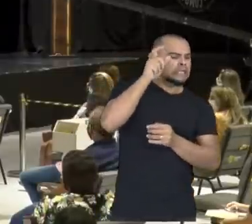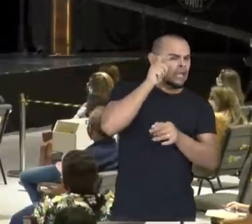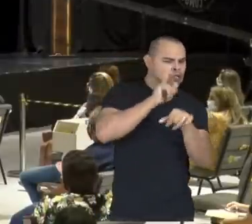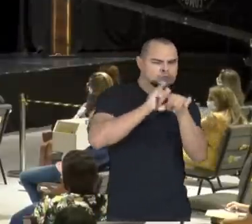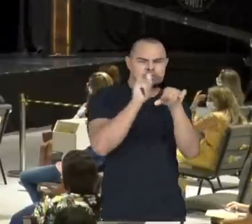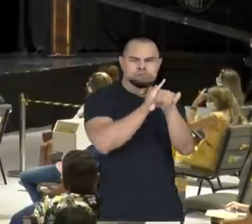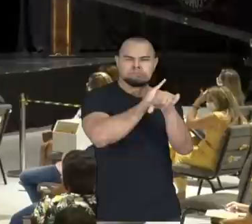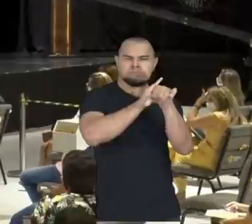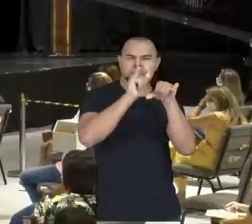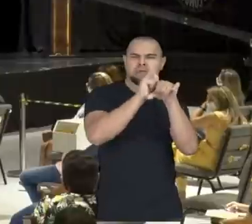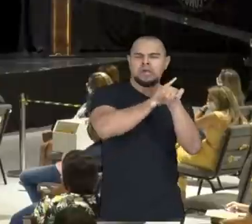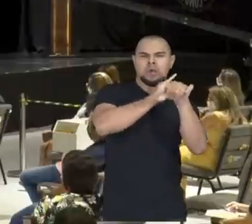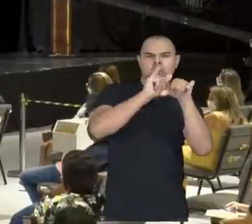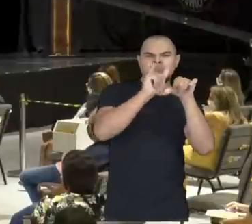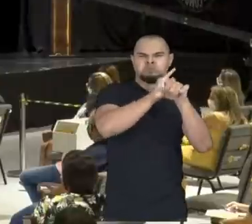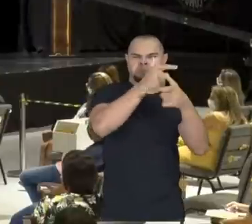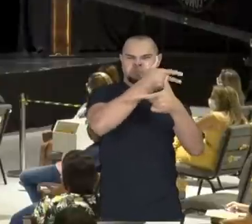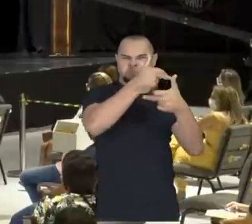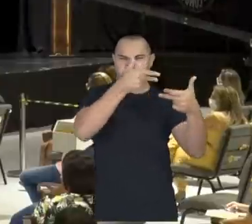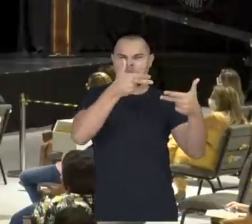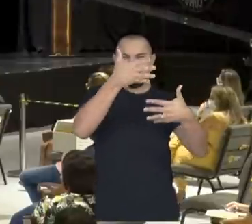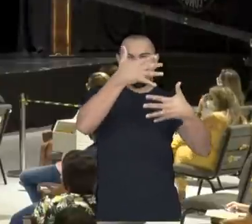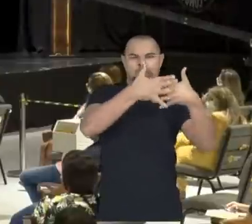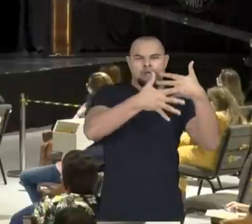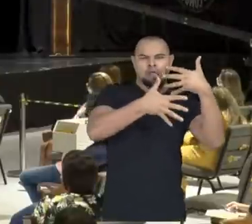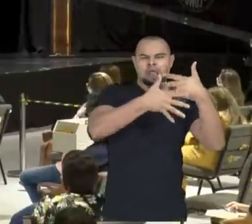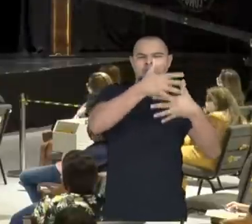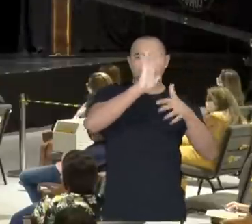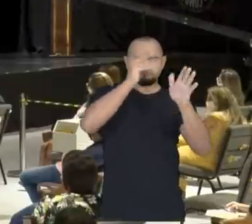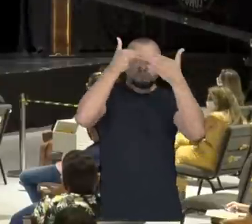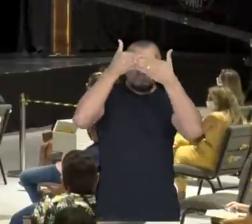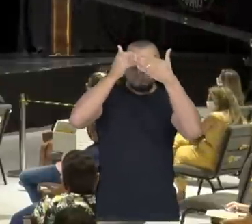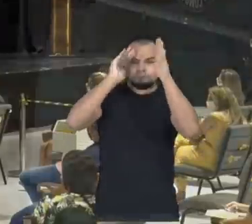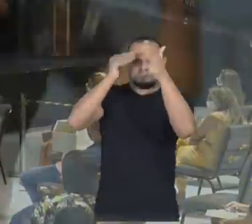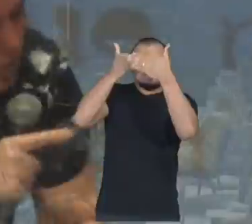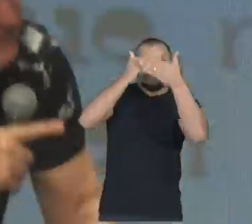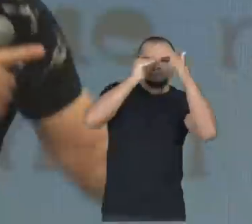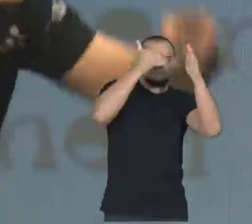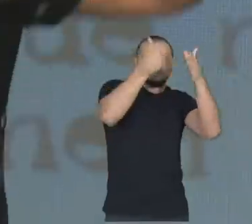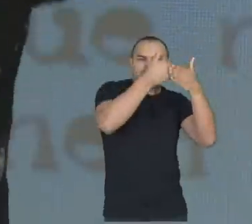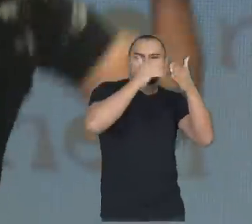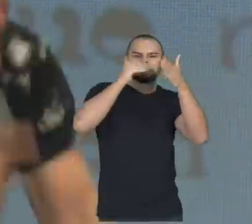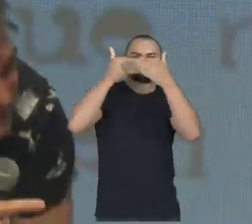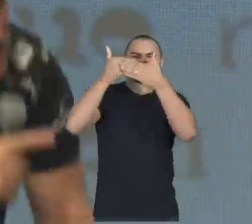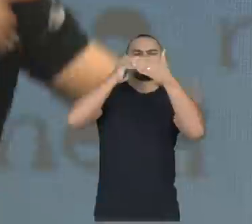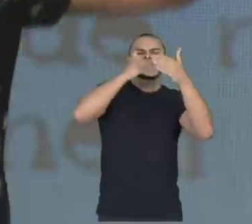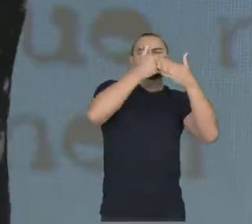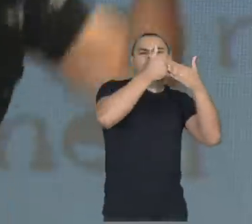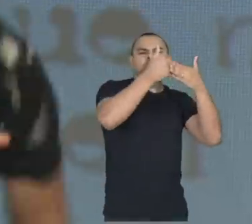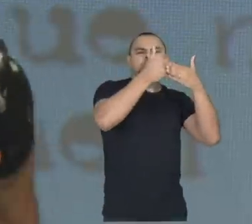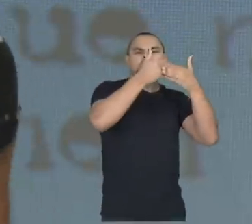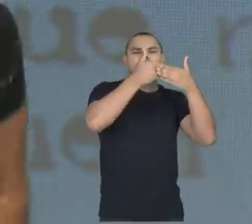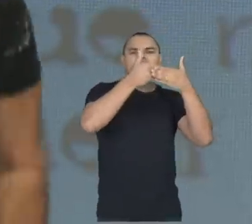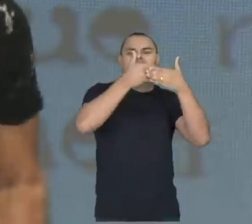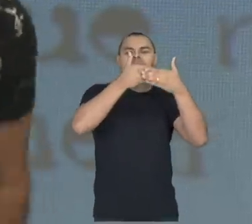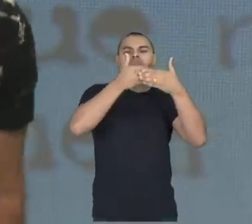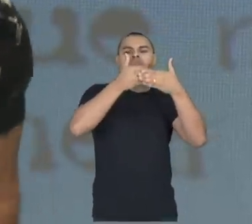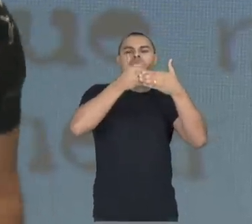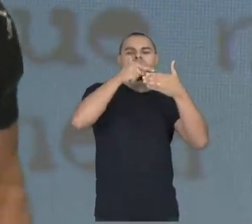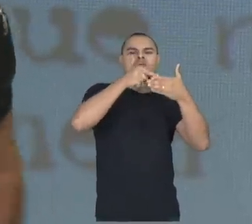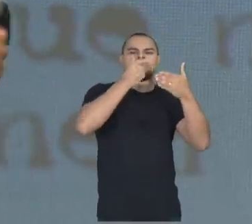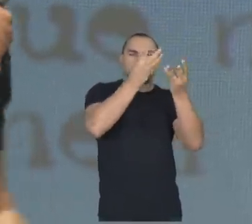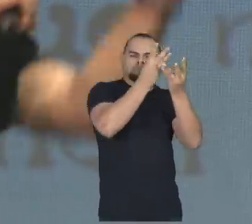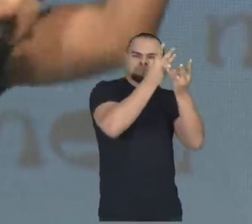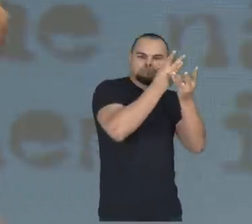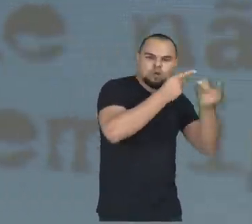e colocado portas e trancafiado mentes e pessoas e estruturas e sociedades e sistemas, vá lá